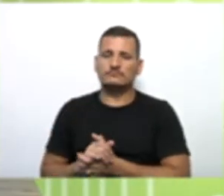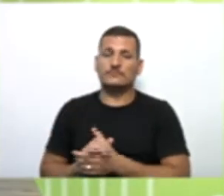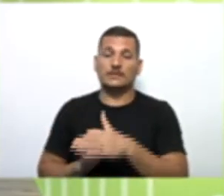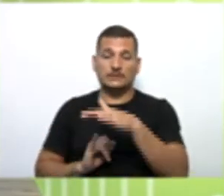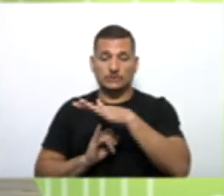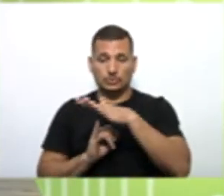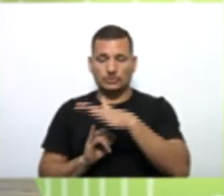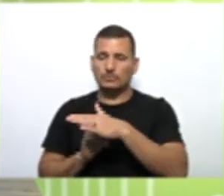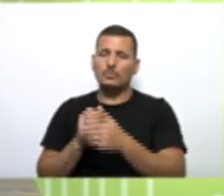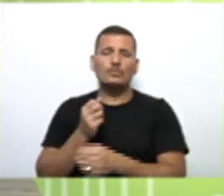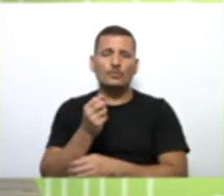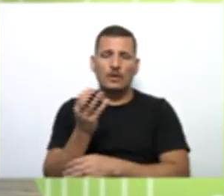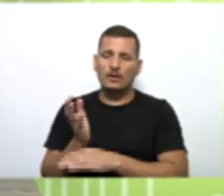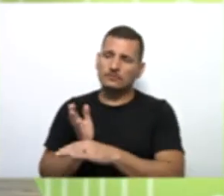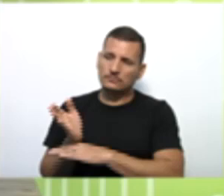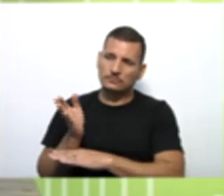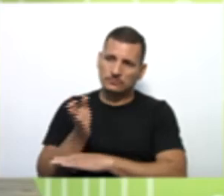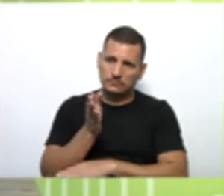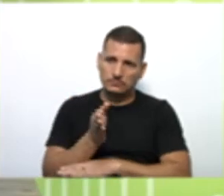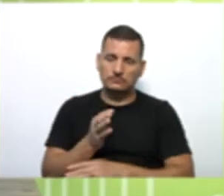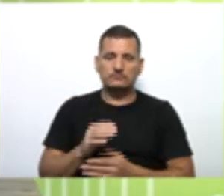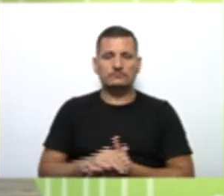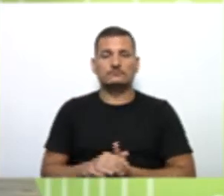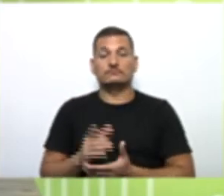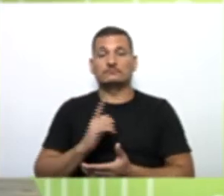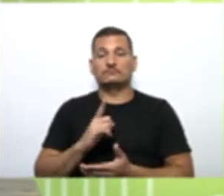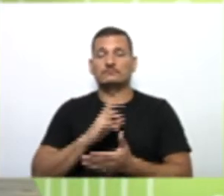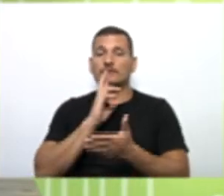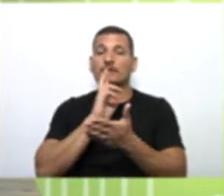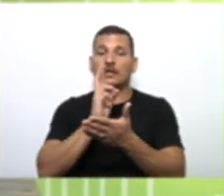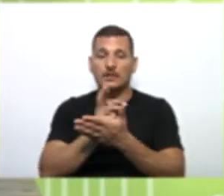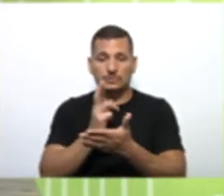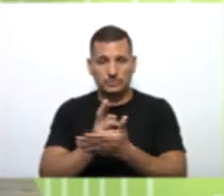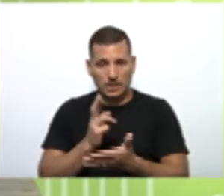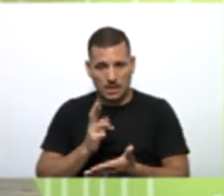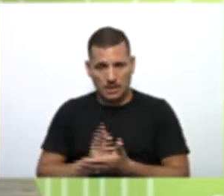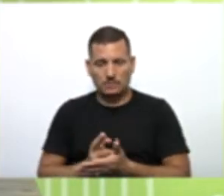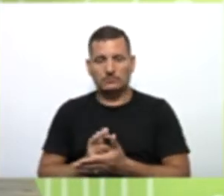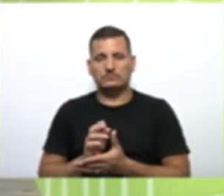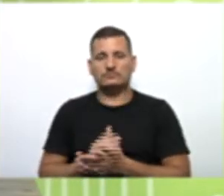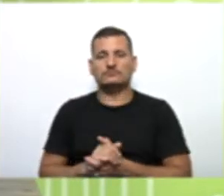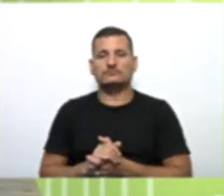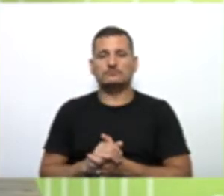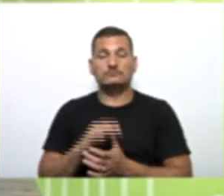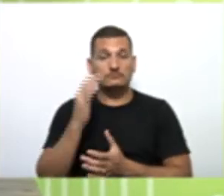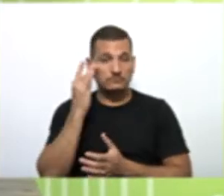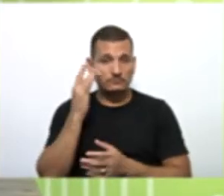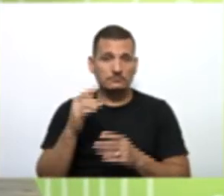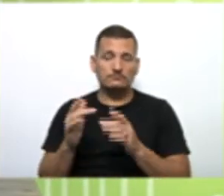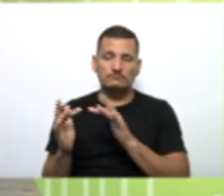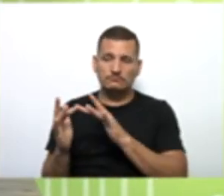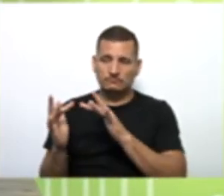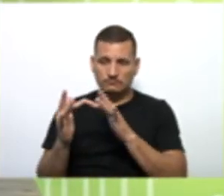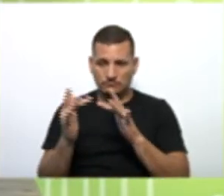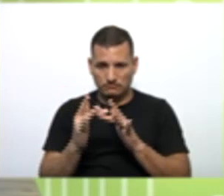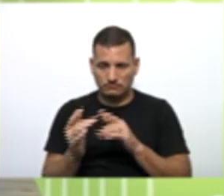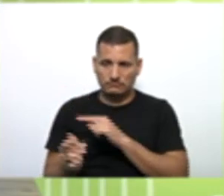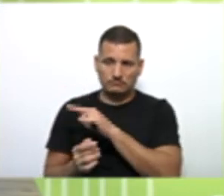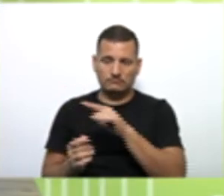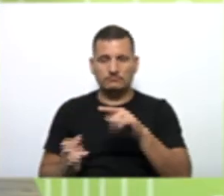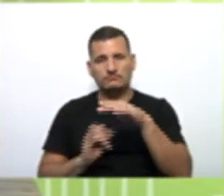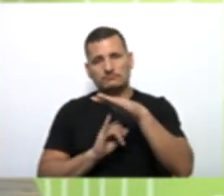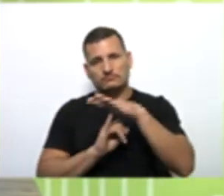instituições, tivemos esses e esses resultados, e achamos que, inclusive, o contato com essas instituições